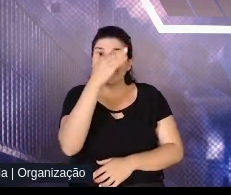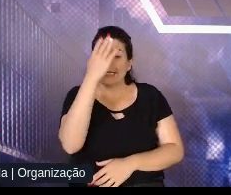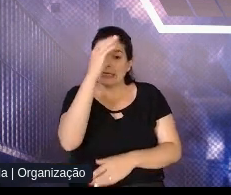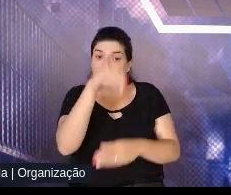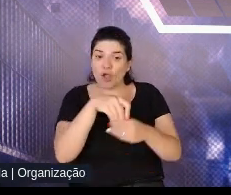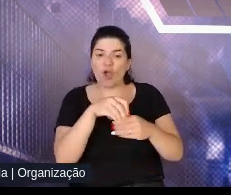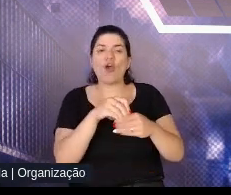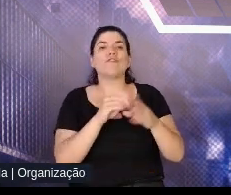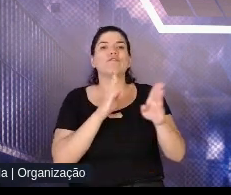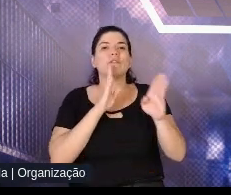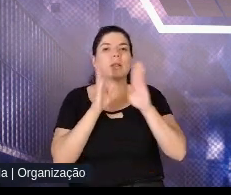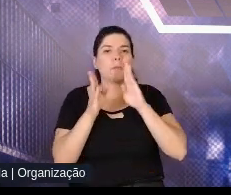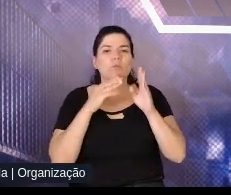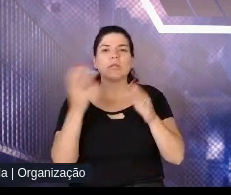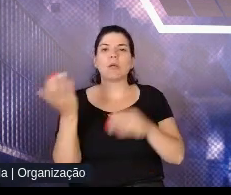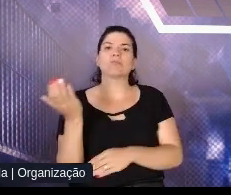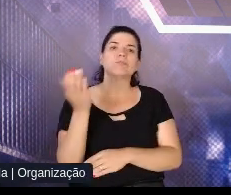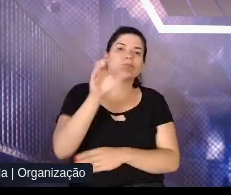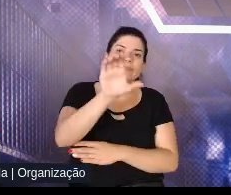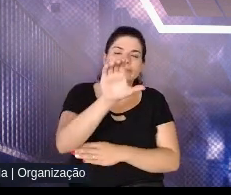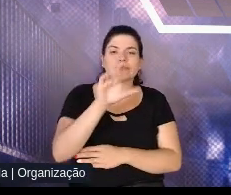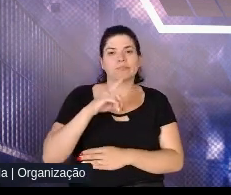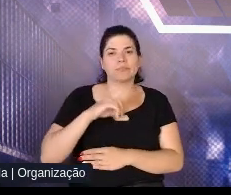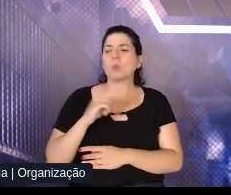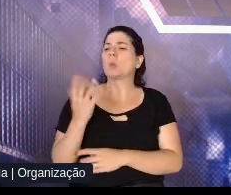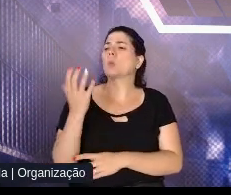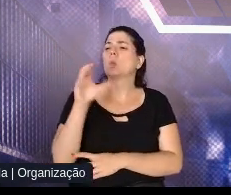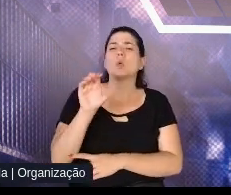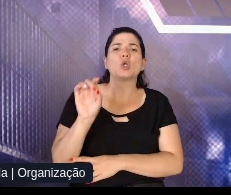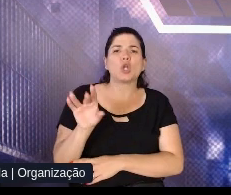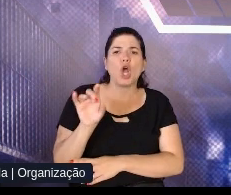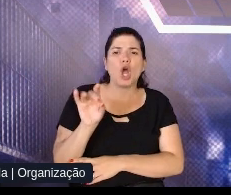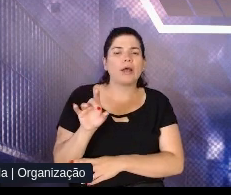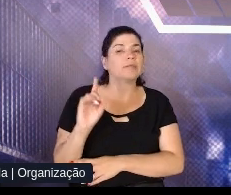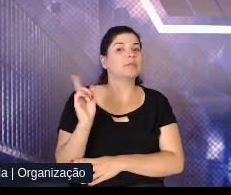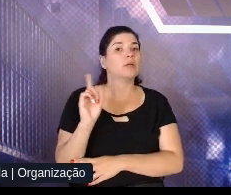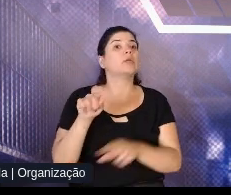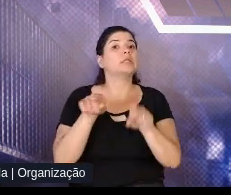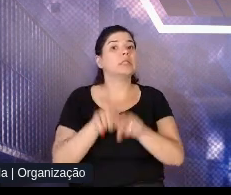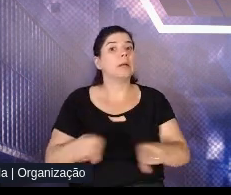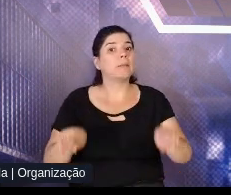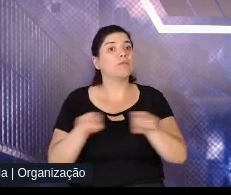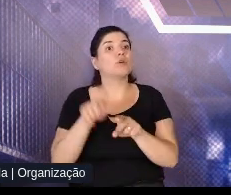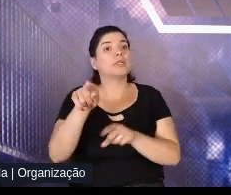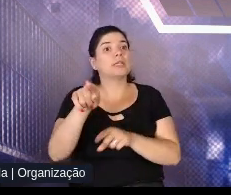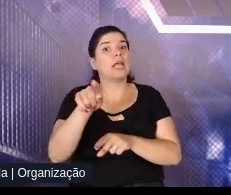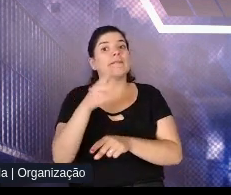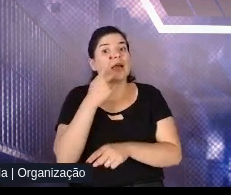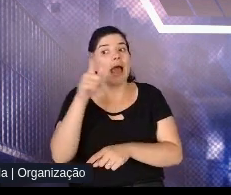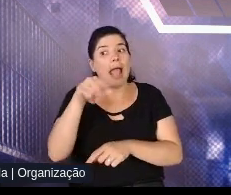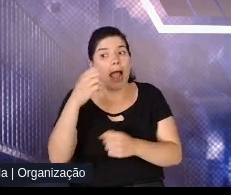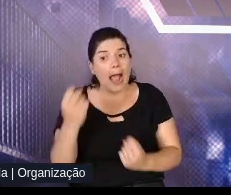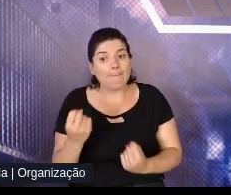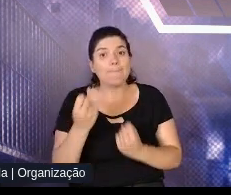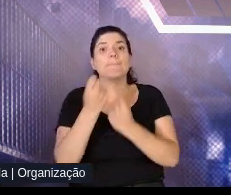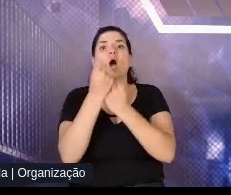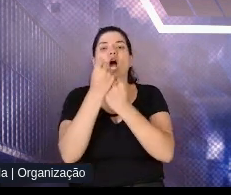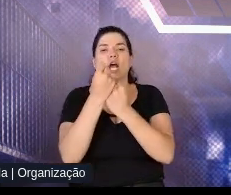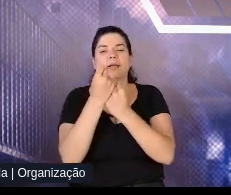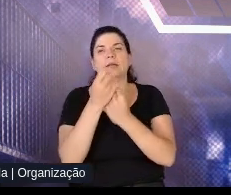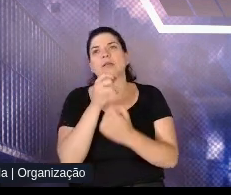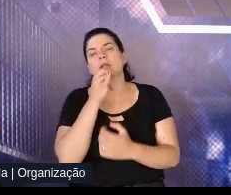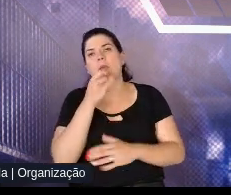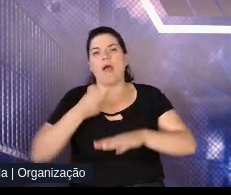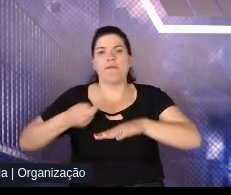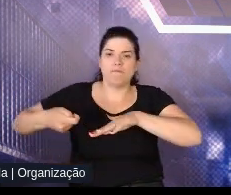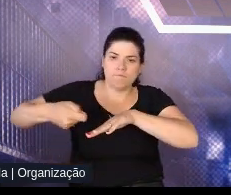uma publicação, você não está só compartilhando. Você ali indiretamente está falando que você apoia aquilo. Se for uma fake news, você